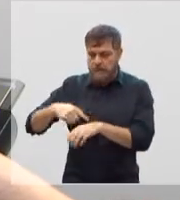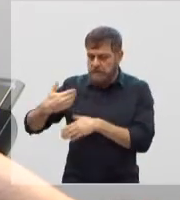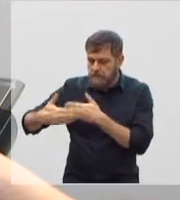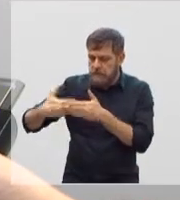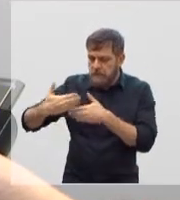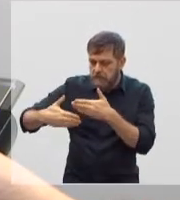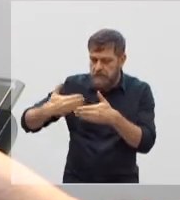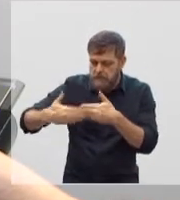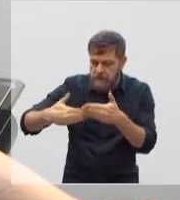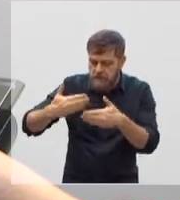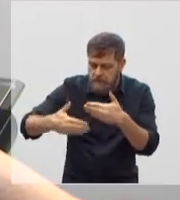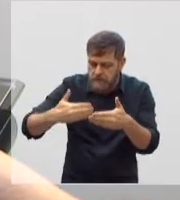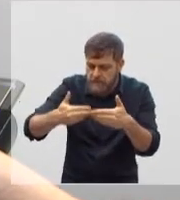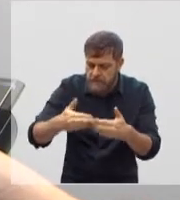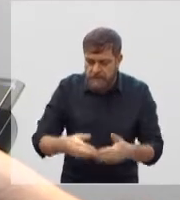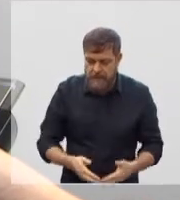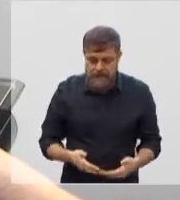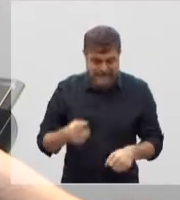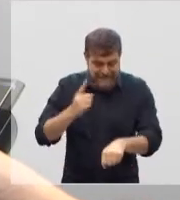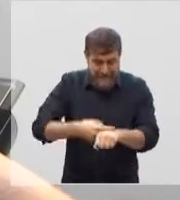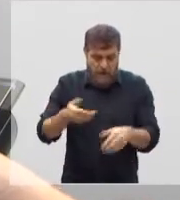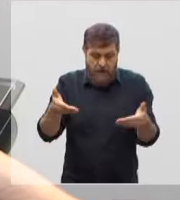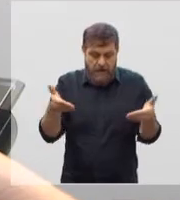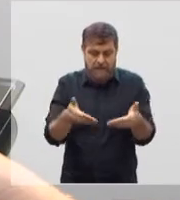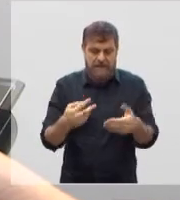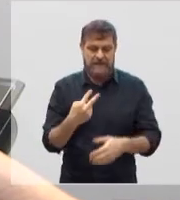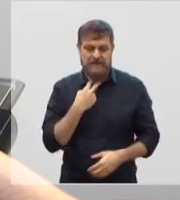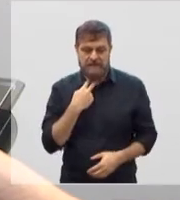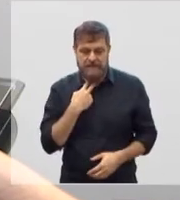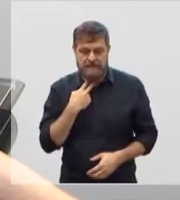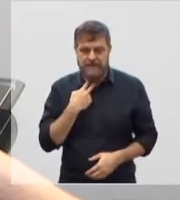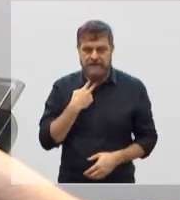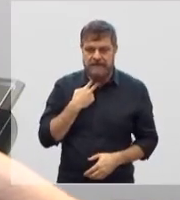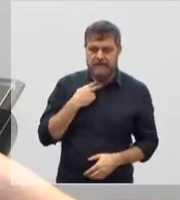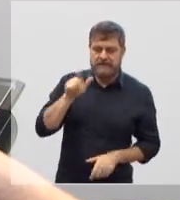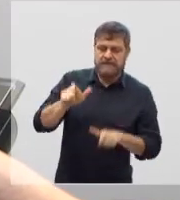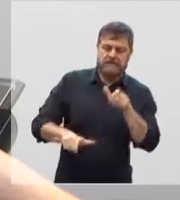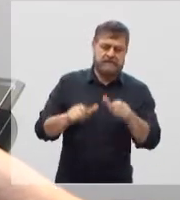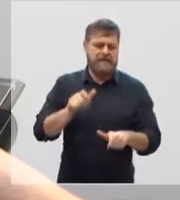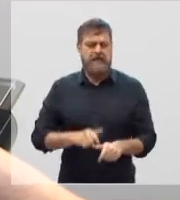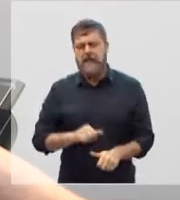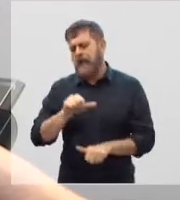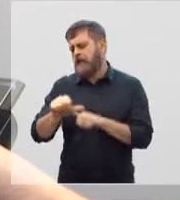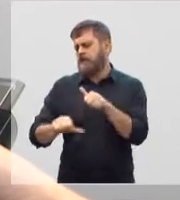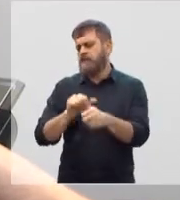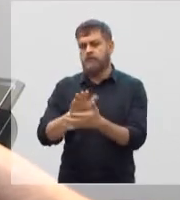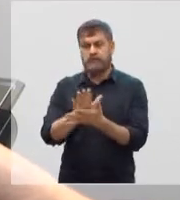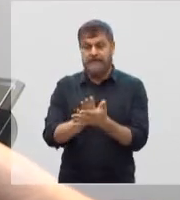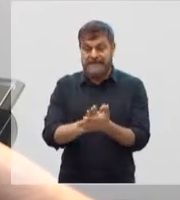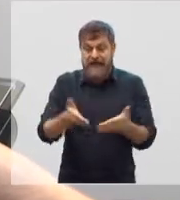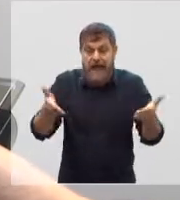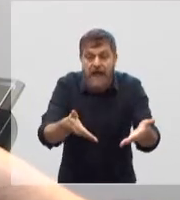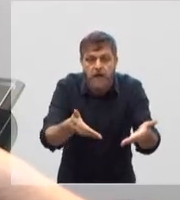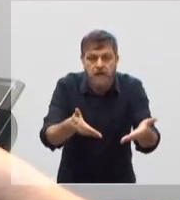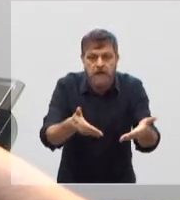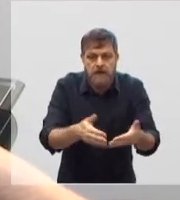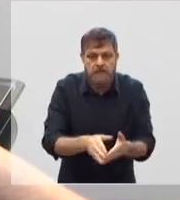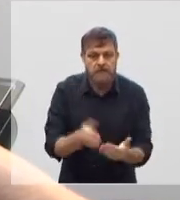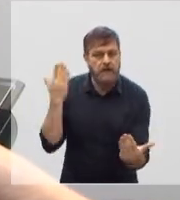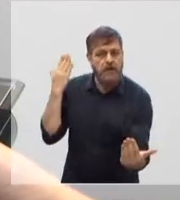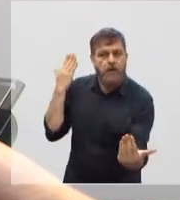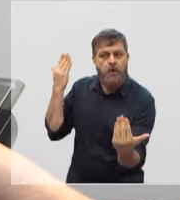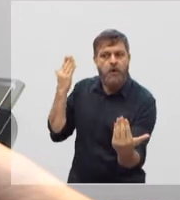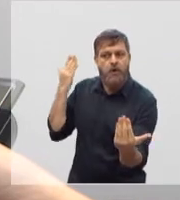o tempo que faz com que eu faça a leitura. Então eu não consigo, nesse momento, as pessoas falam, mas não mudou nada. Elas estão falando